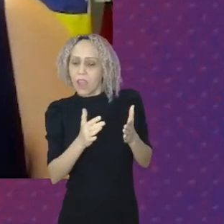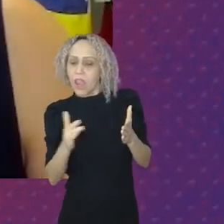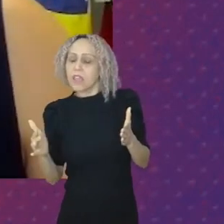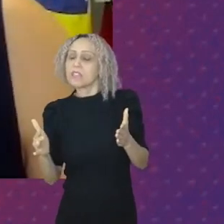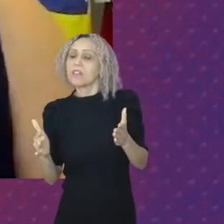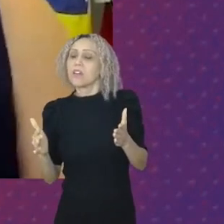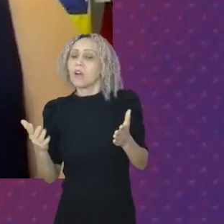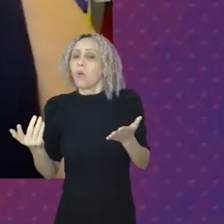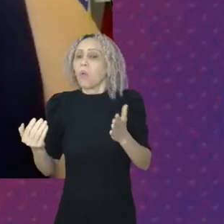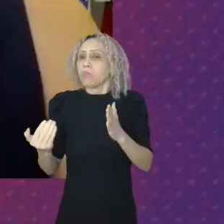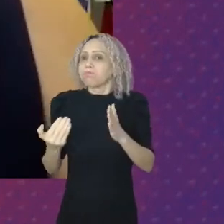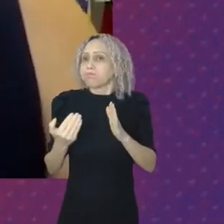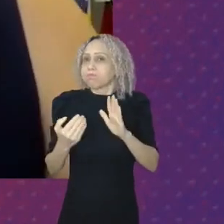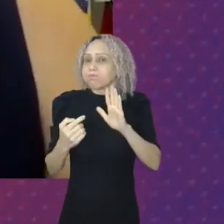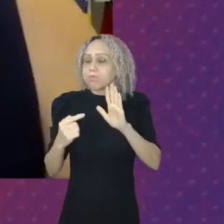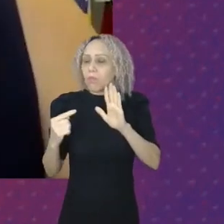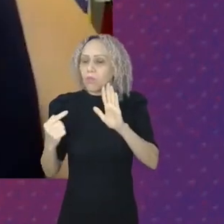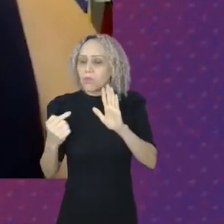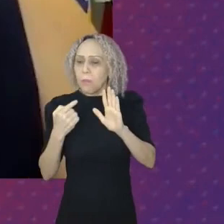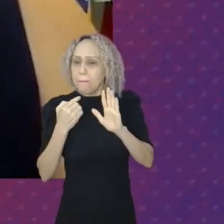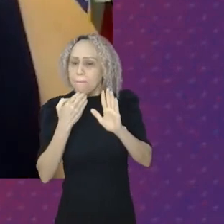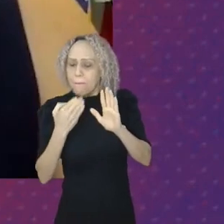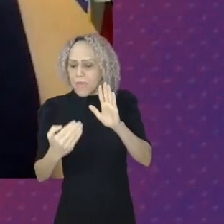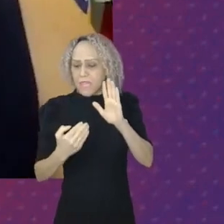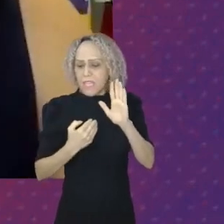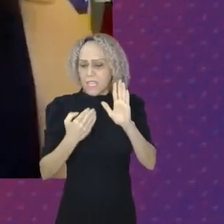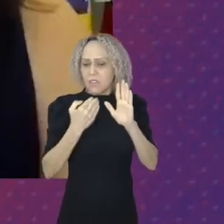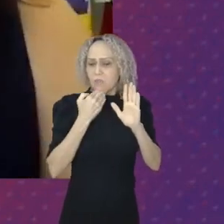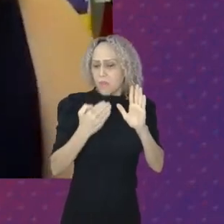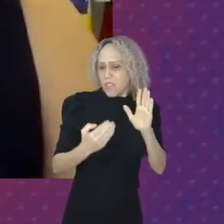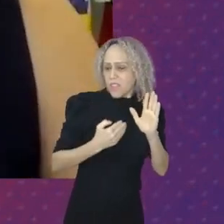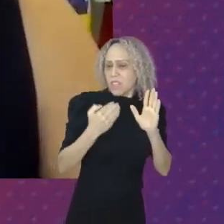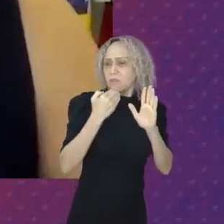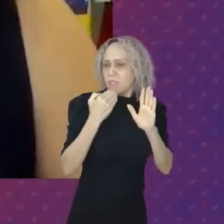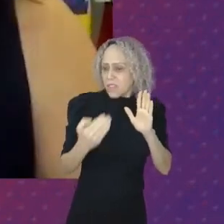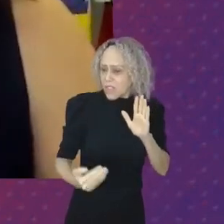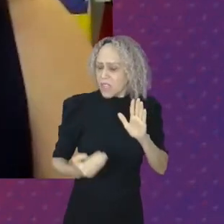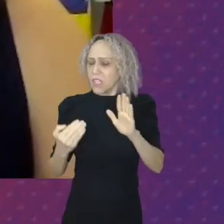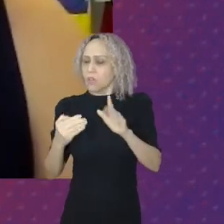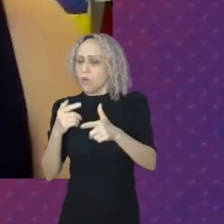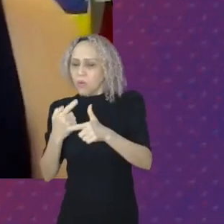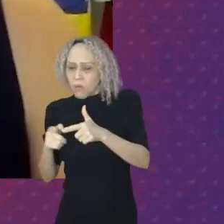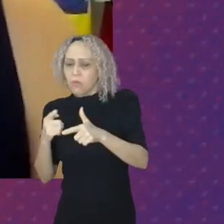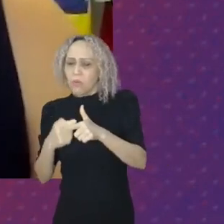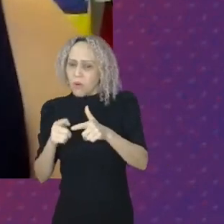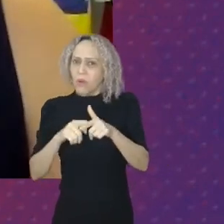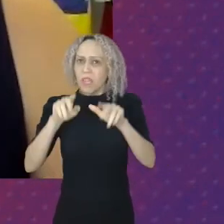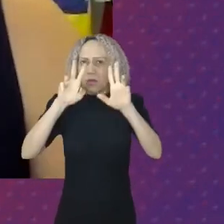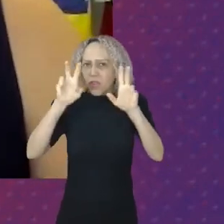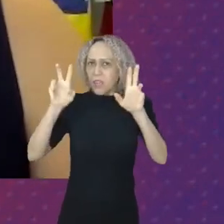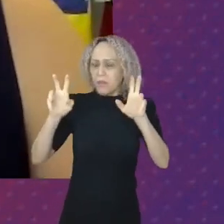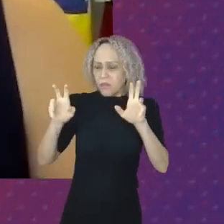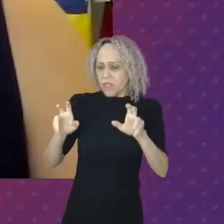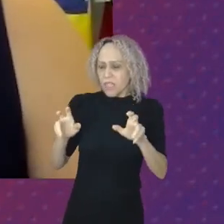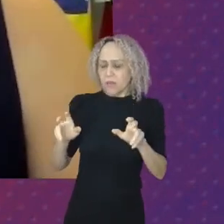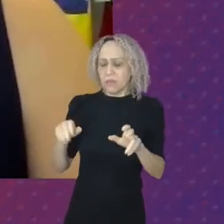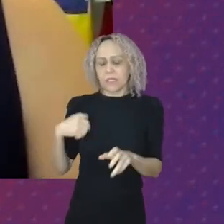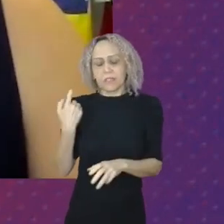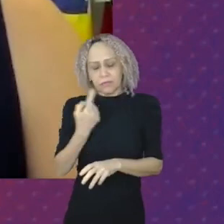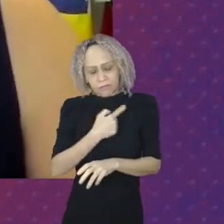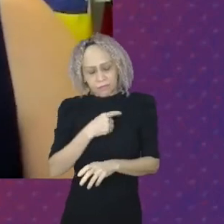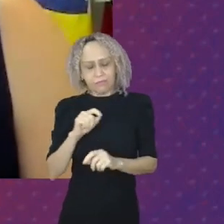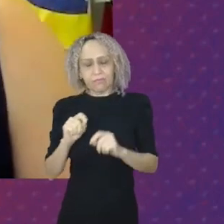nos chegam a ocupar esse espaço passam, obviamente, pelo lugar de que a gente tem